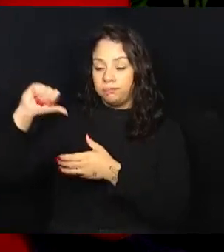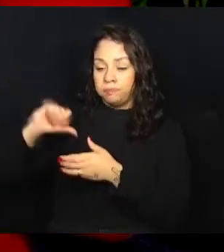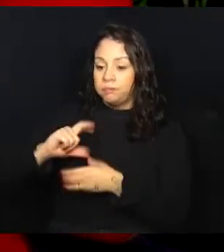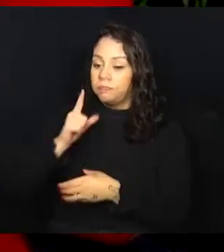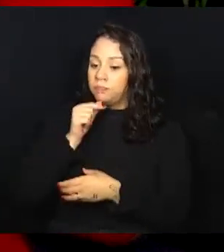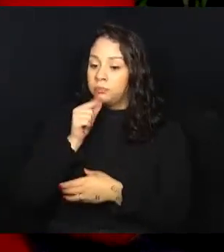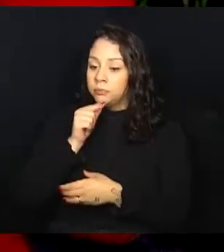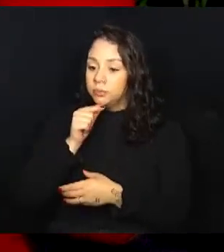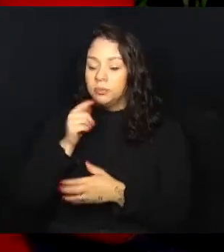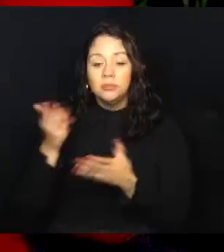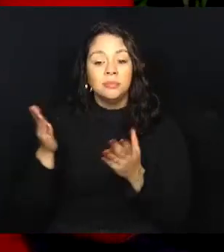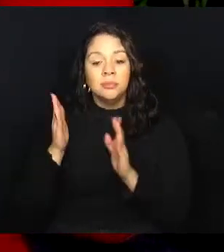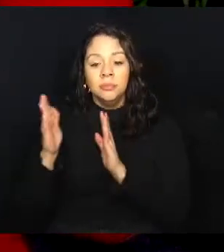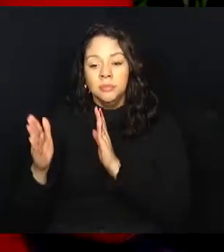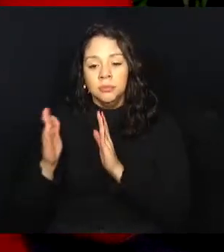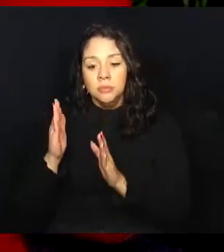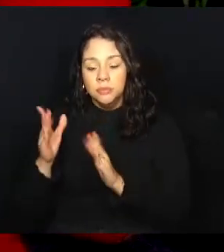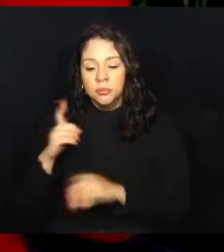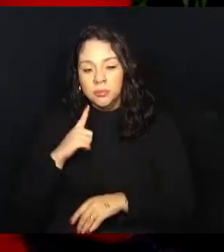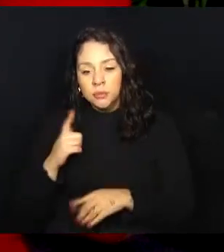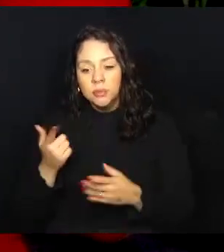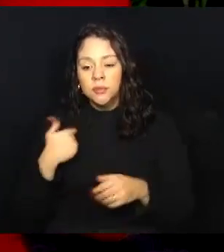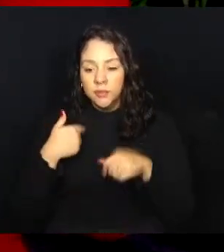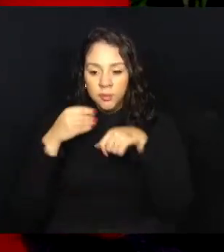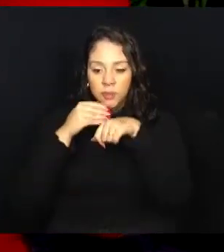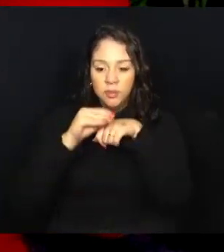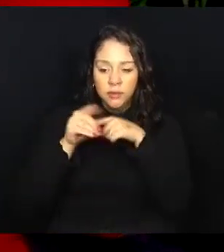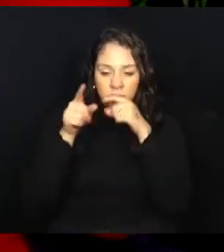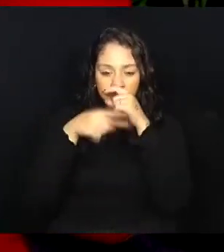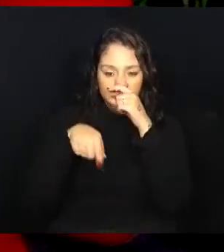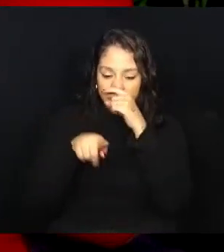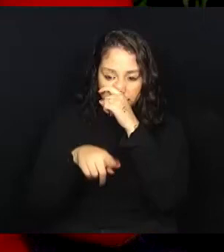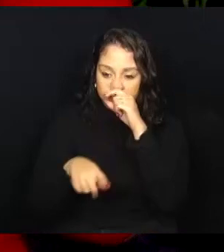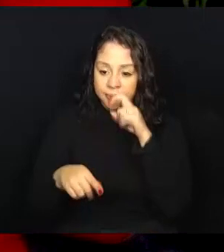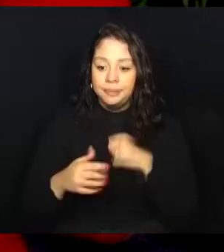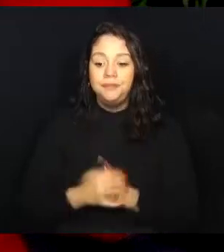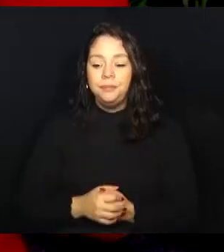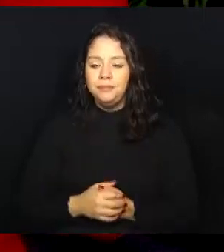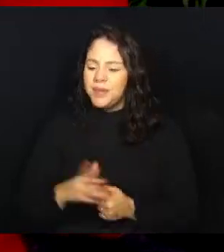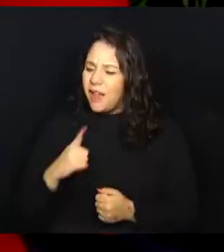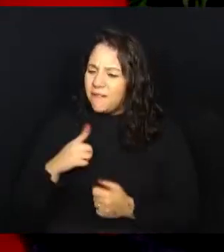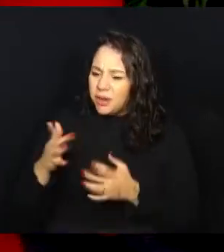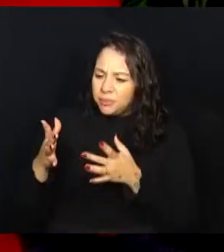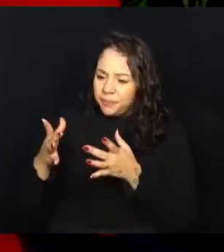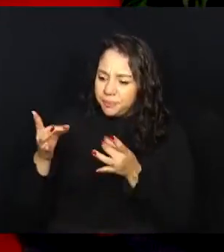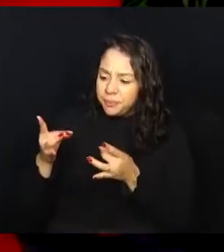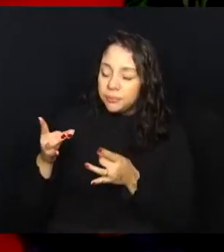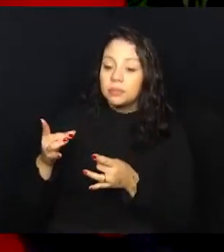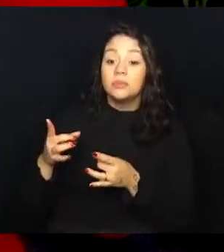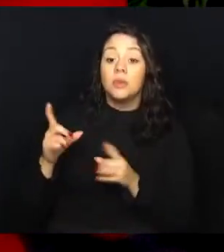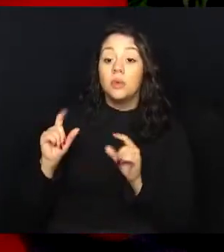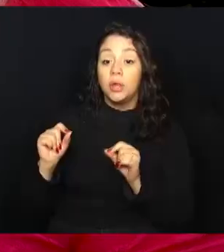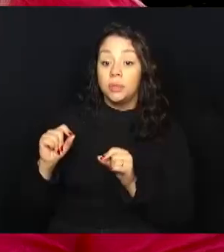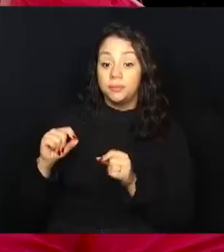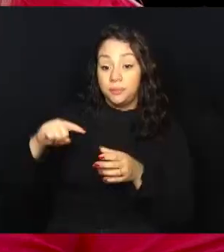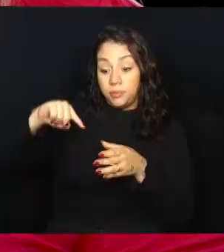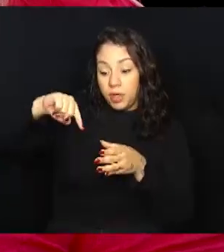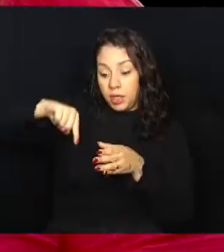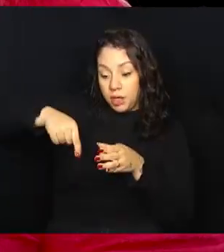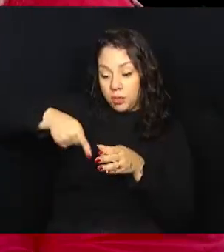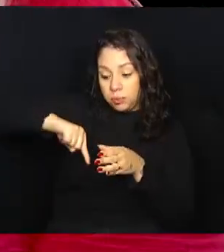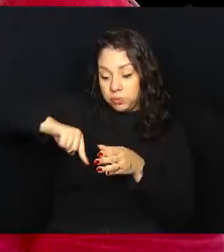uma atenção maior na hora da rega, seja na estação que for, Eu tenho uma dica de ponta para te dar.